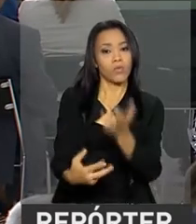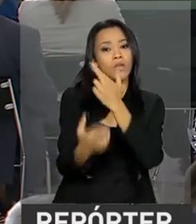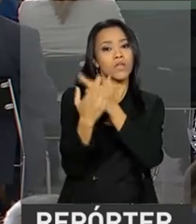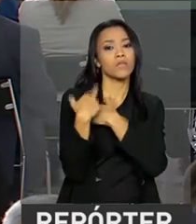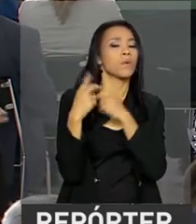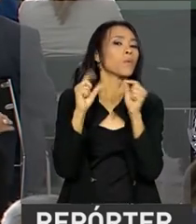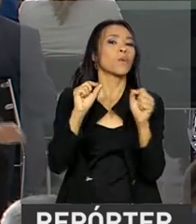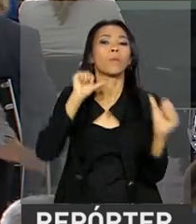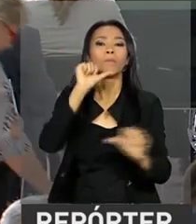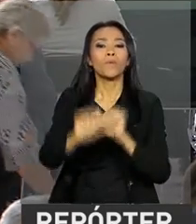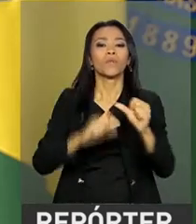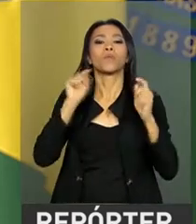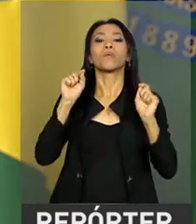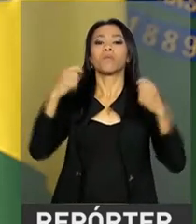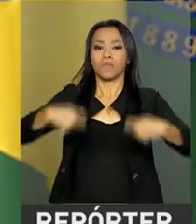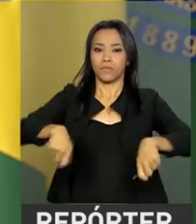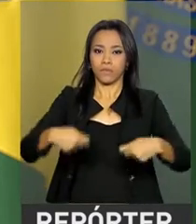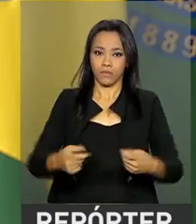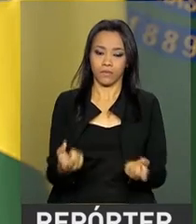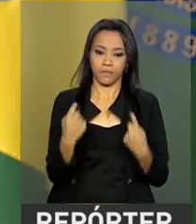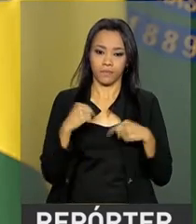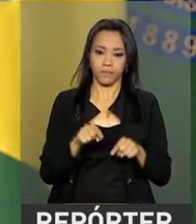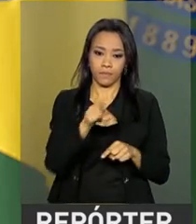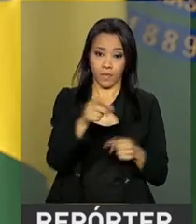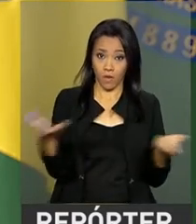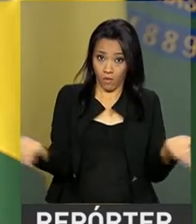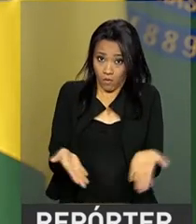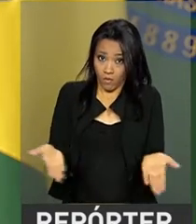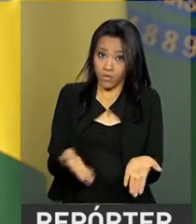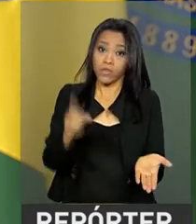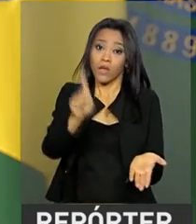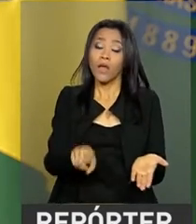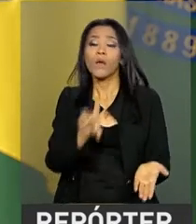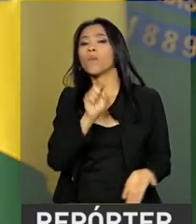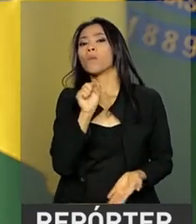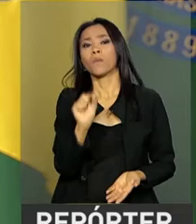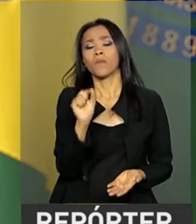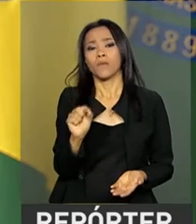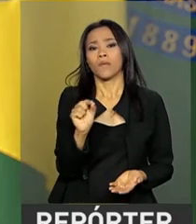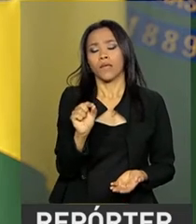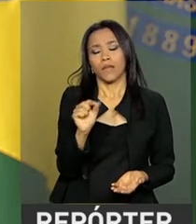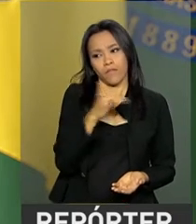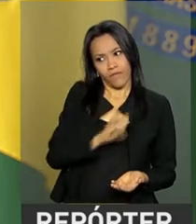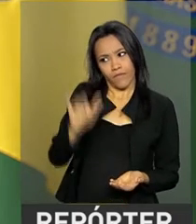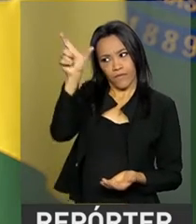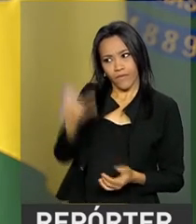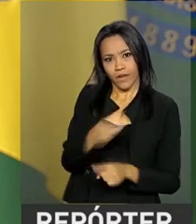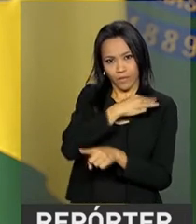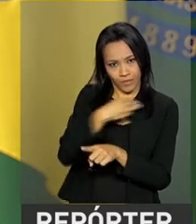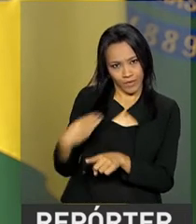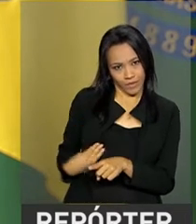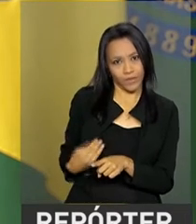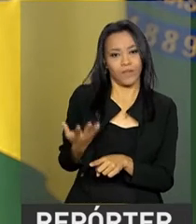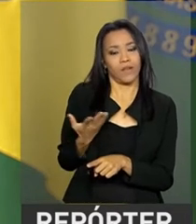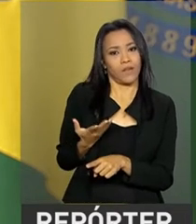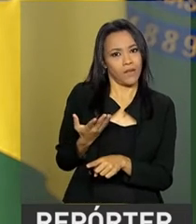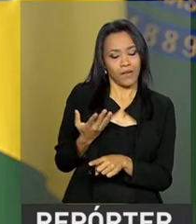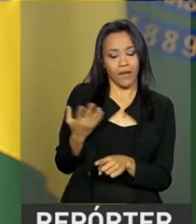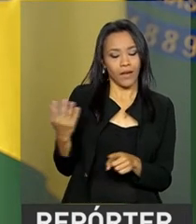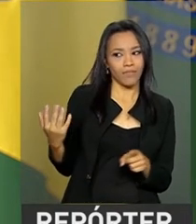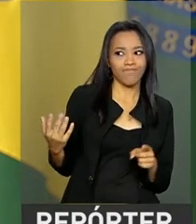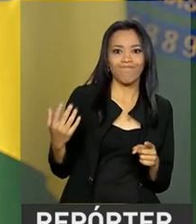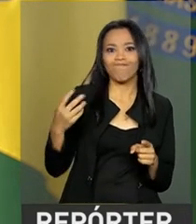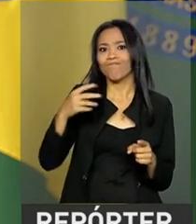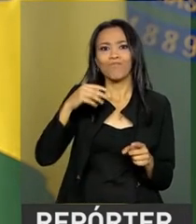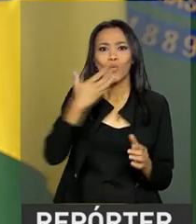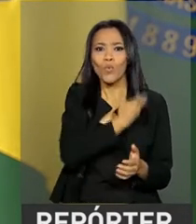as mudanças necessárias. Este momento é um momento, digamos, Mendonça, muito revelador do nosso governo, que é um